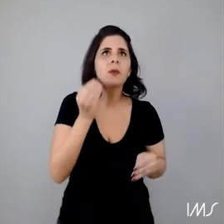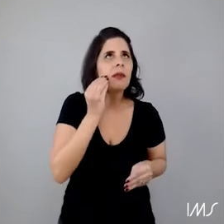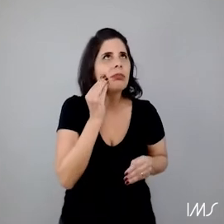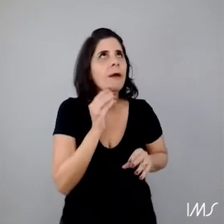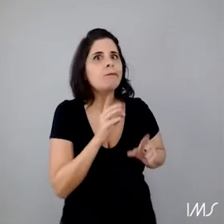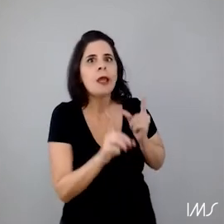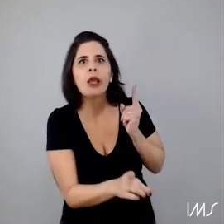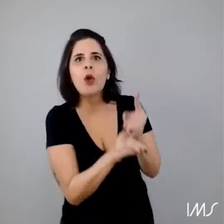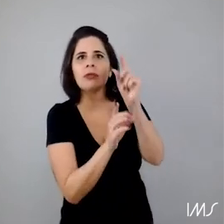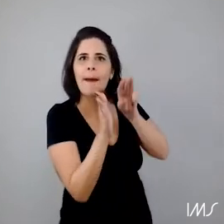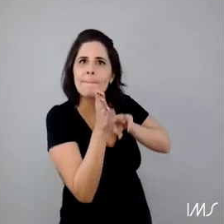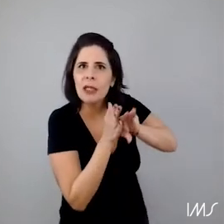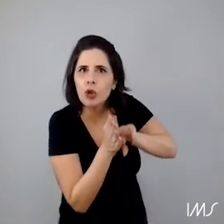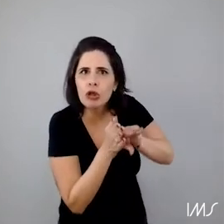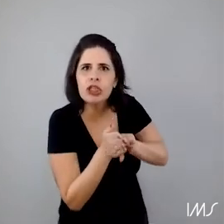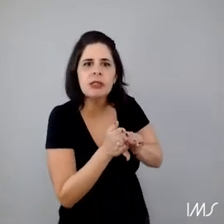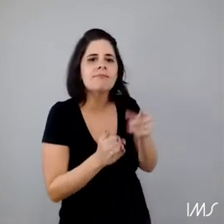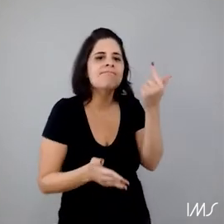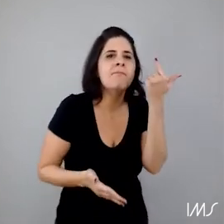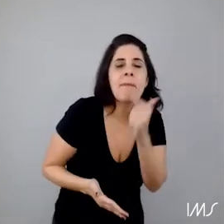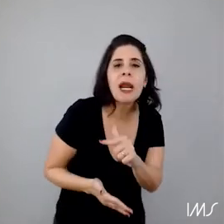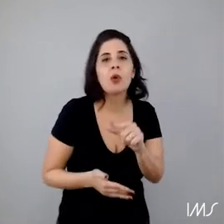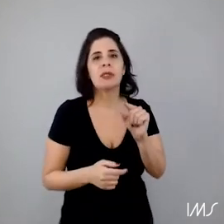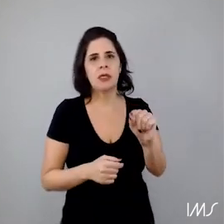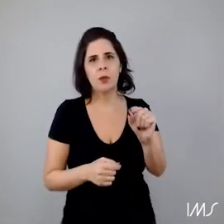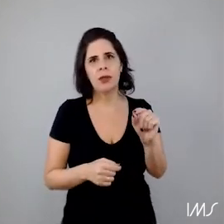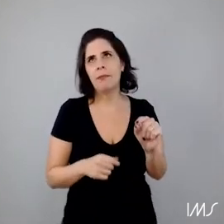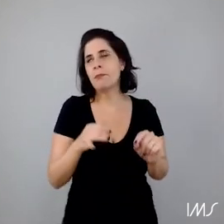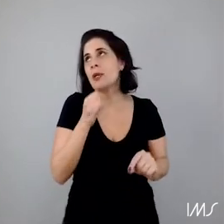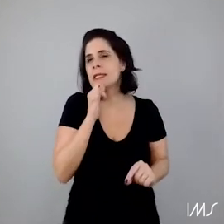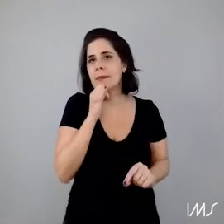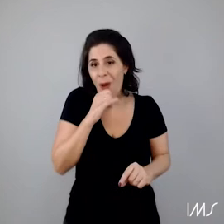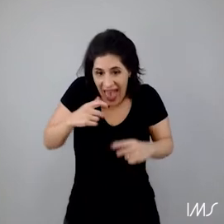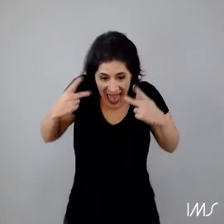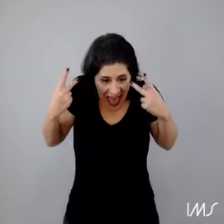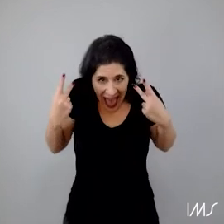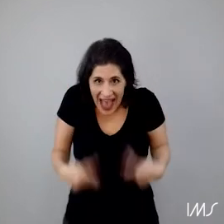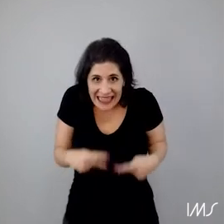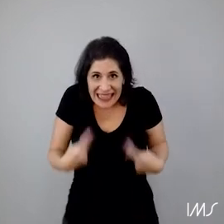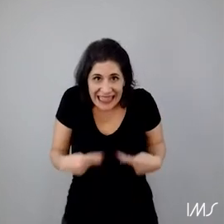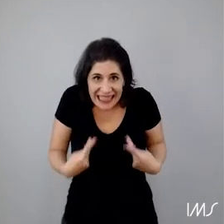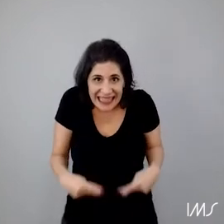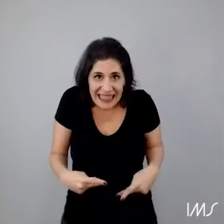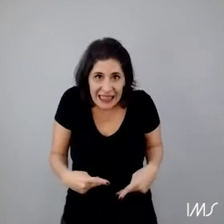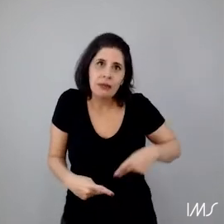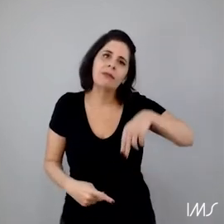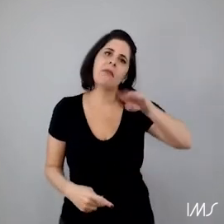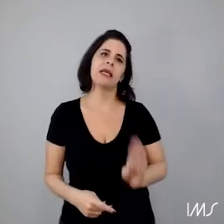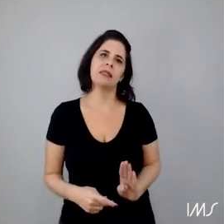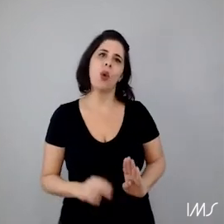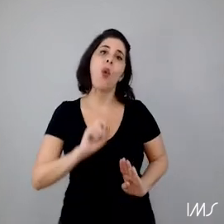continente, não importadas, nem exportadas, que dessem conta da compreensão em profundidade